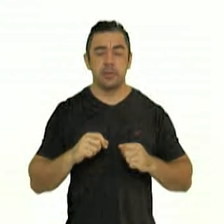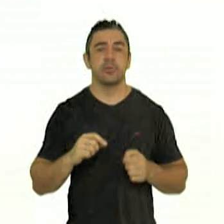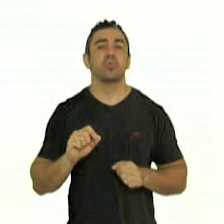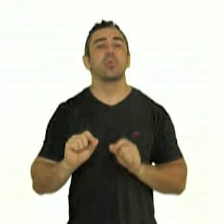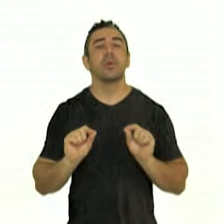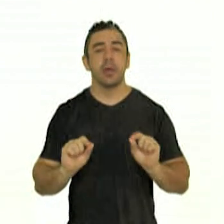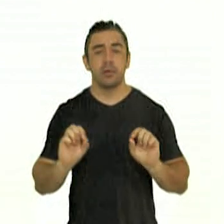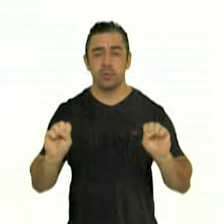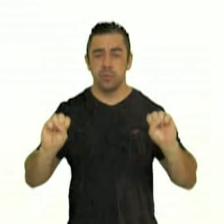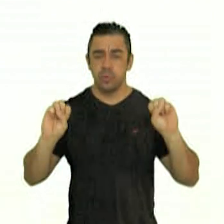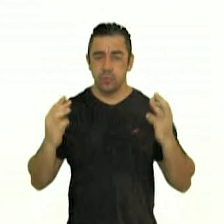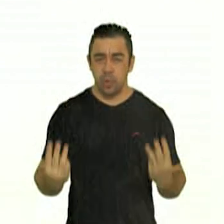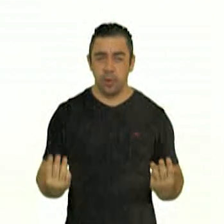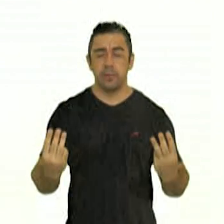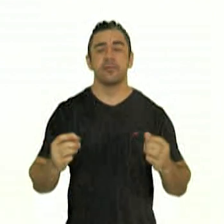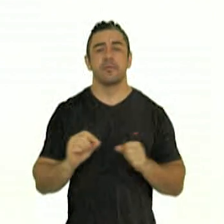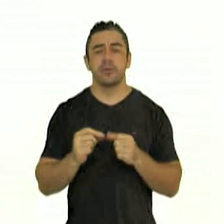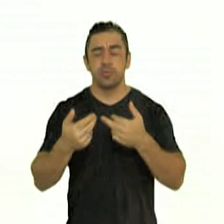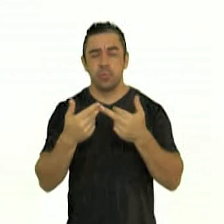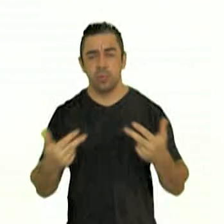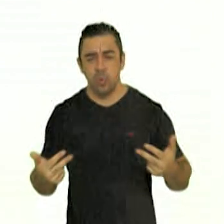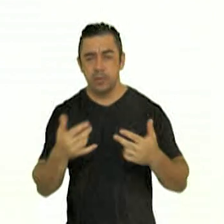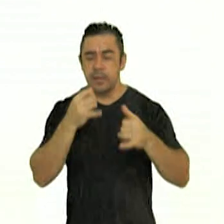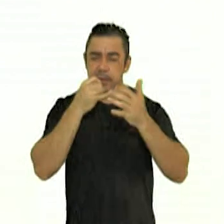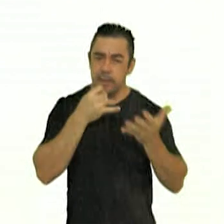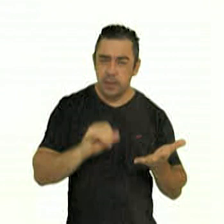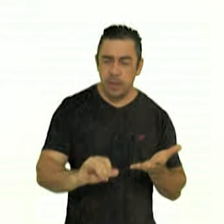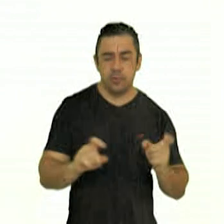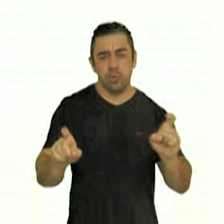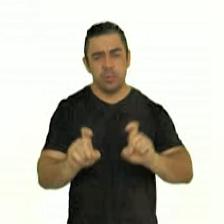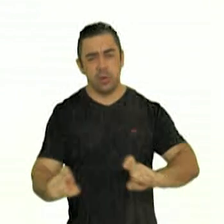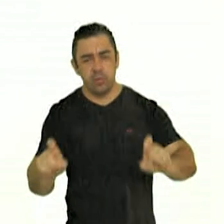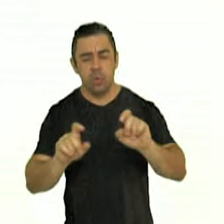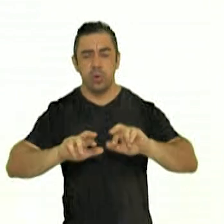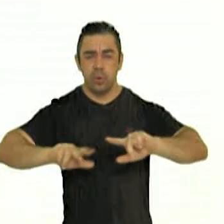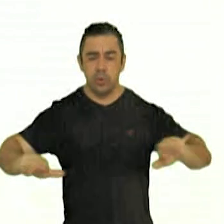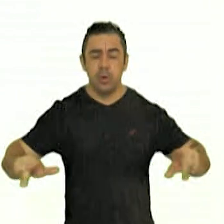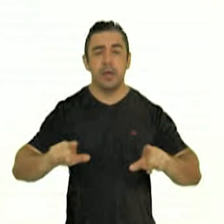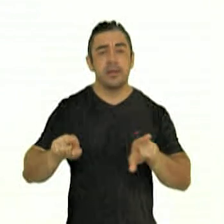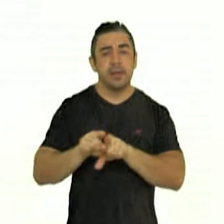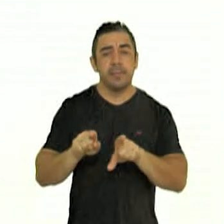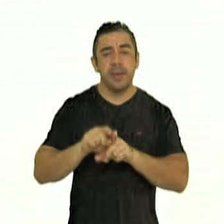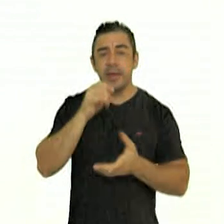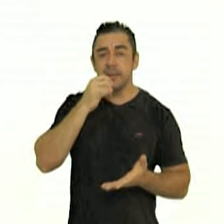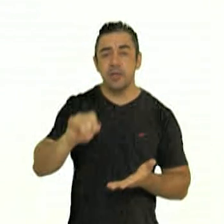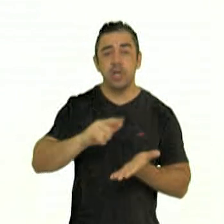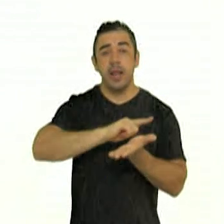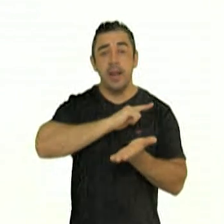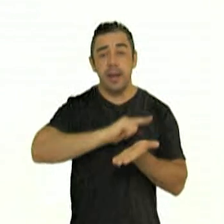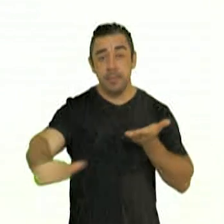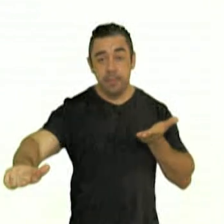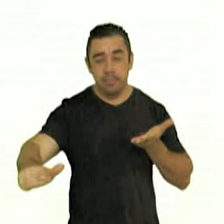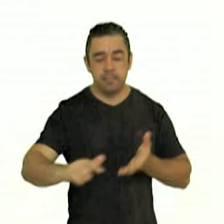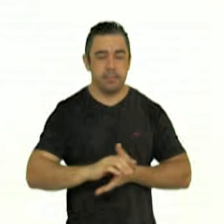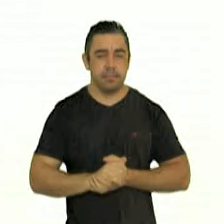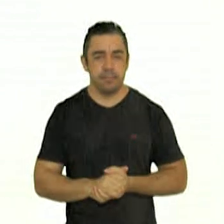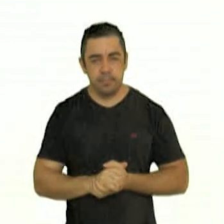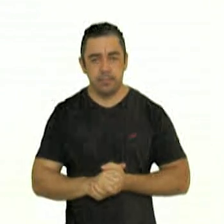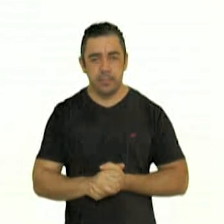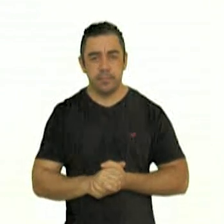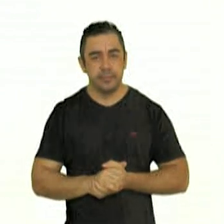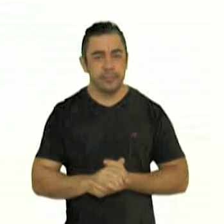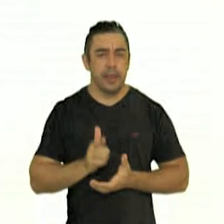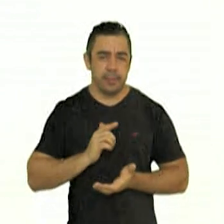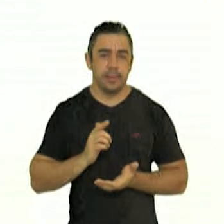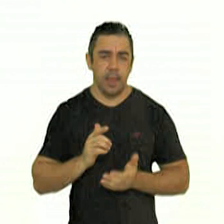de equipamentos eletroeletrônicos e na geração de energia limpa. Embora possua esse grande